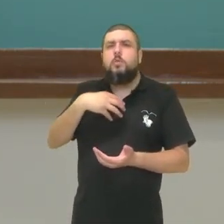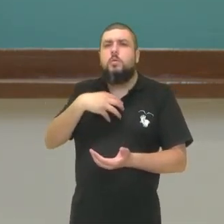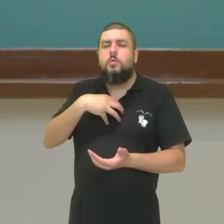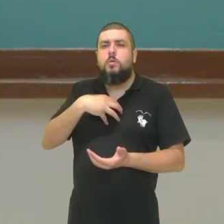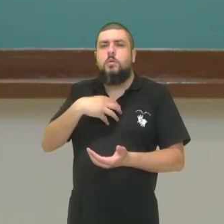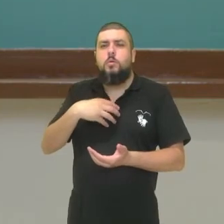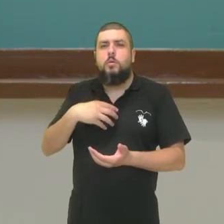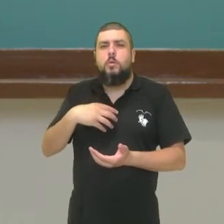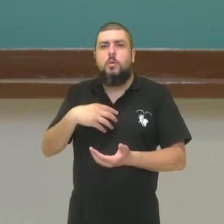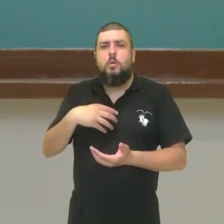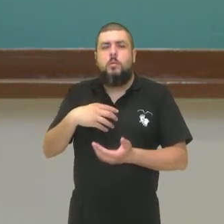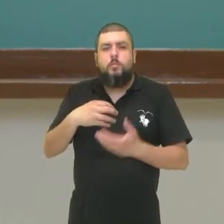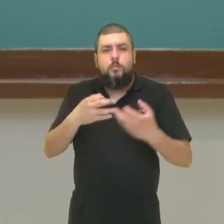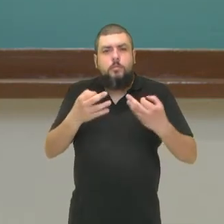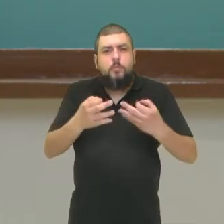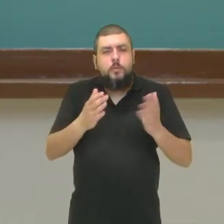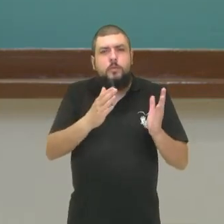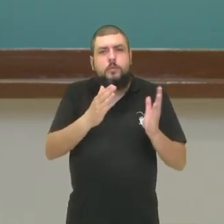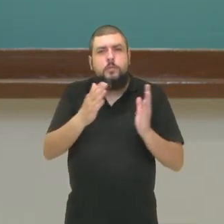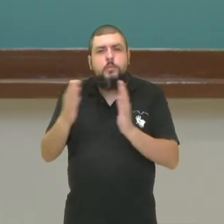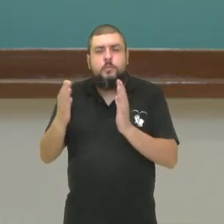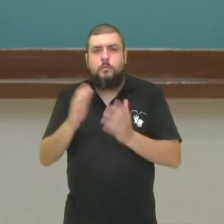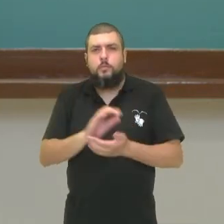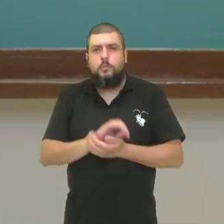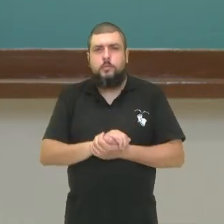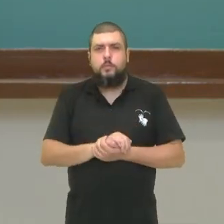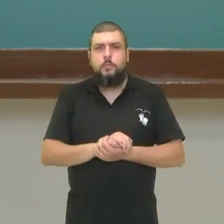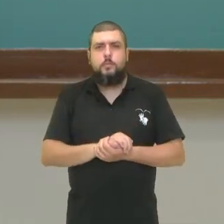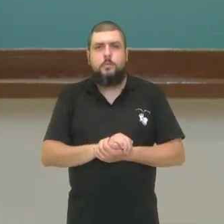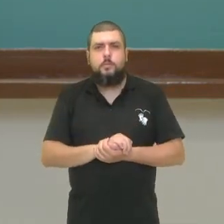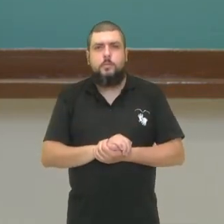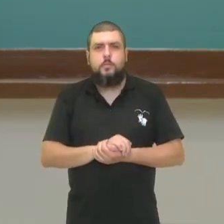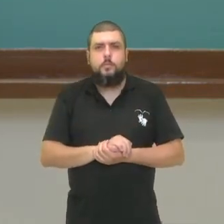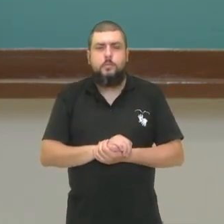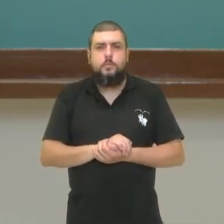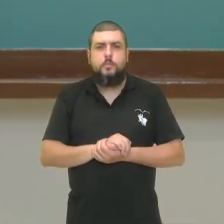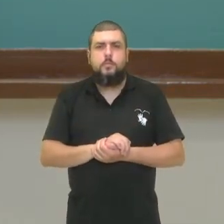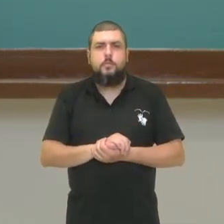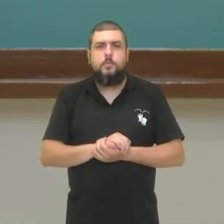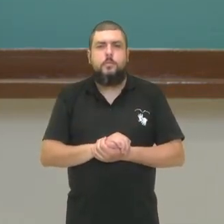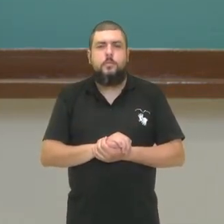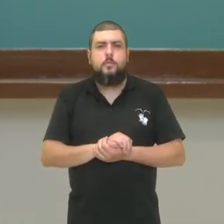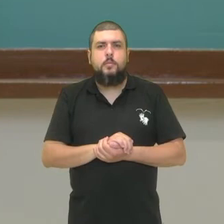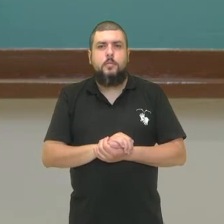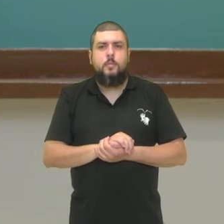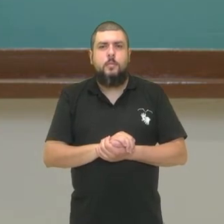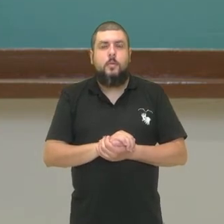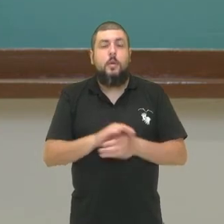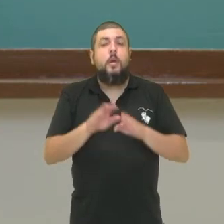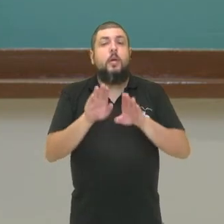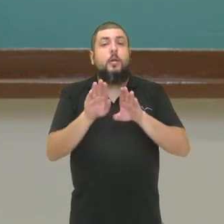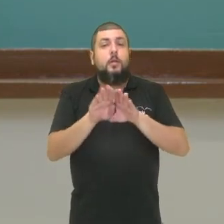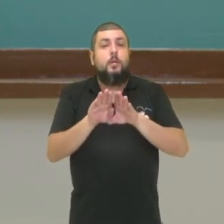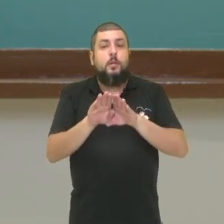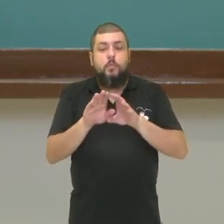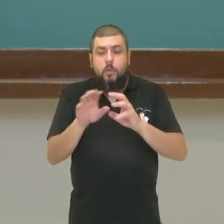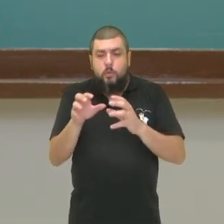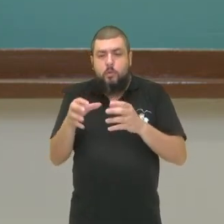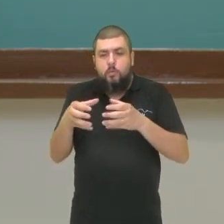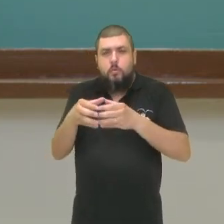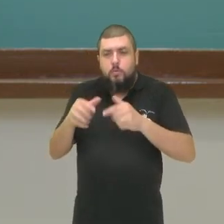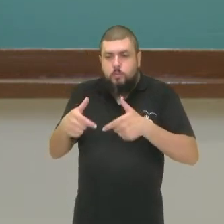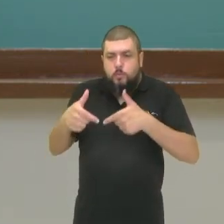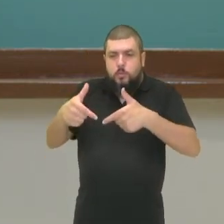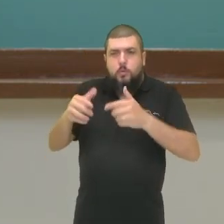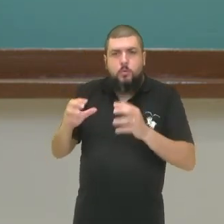vem acompanhada de um ritmo. E as relações entre os participantes, que é quando eu coloco